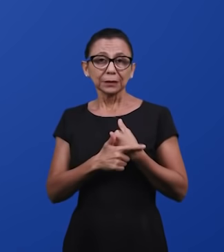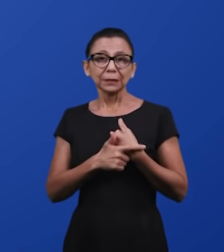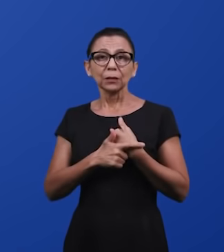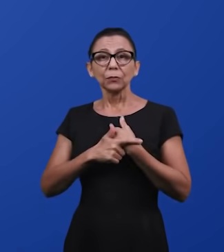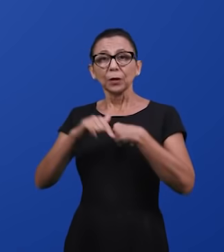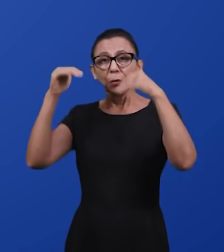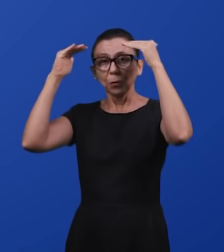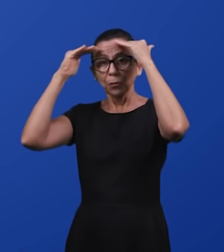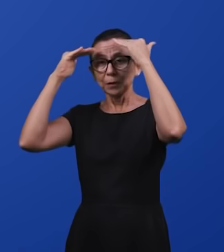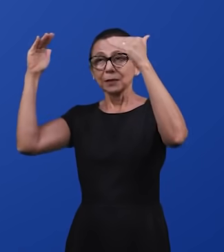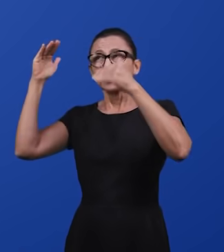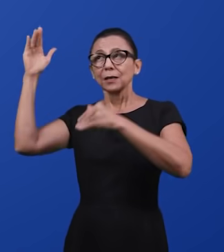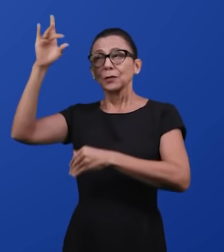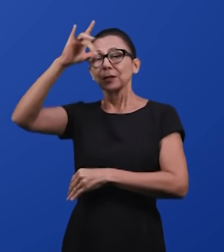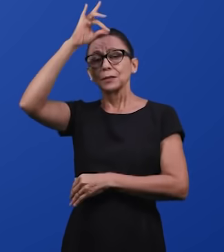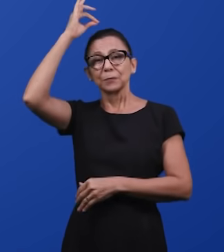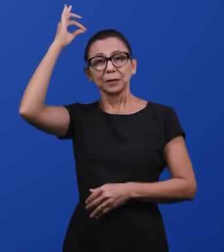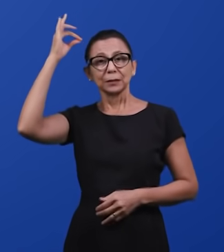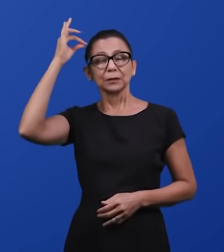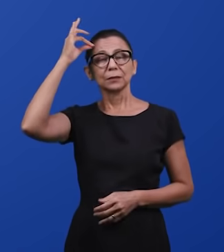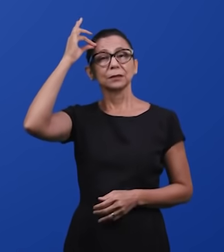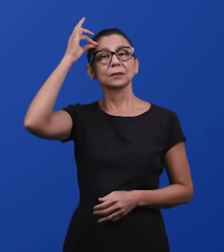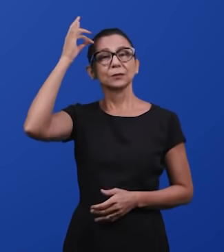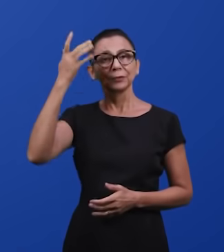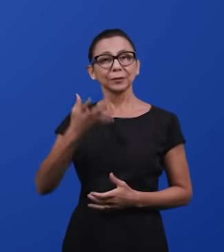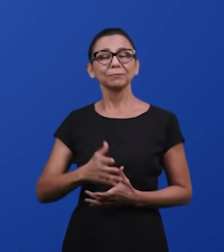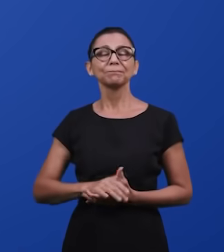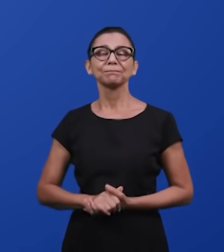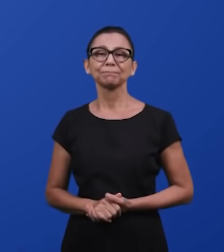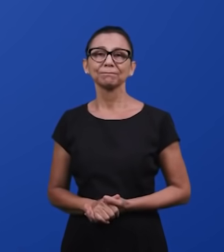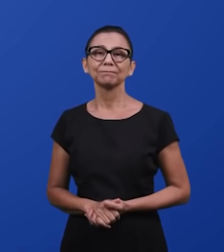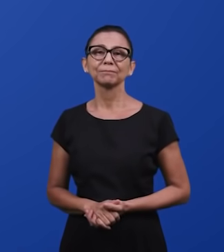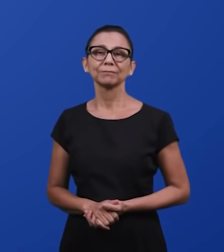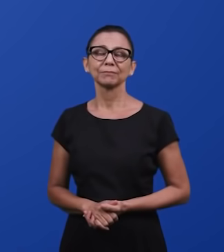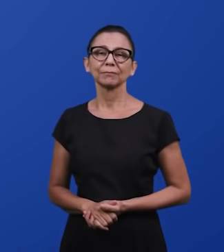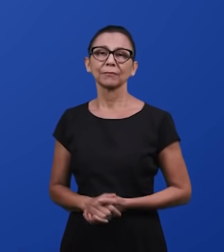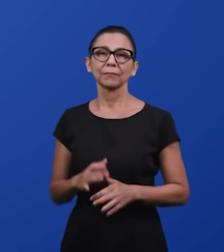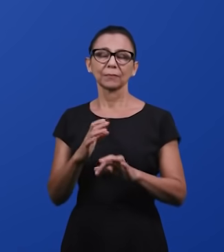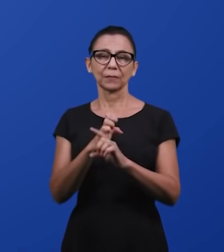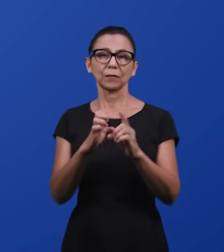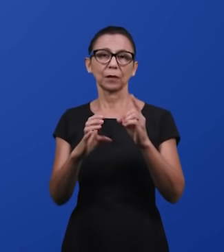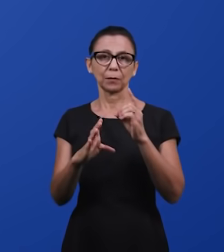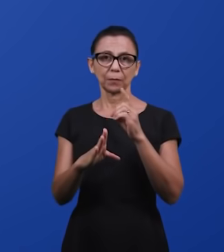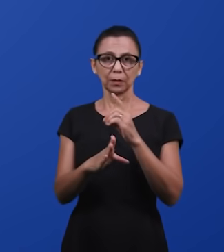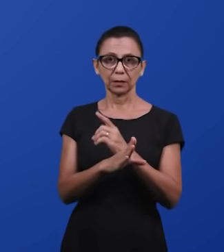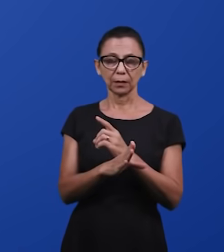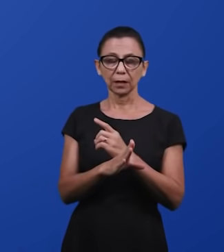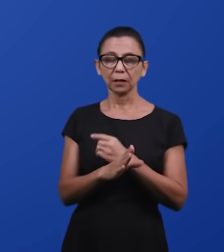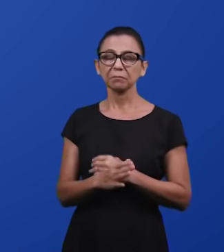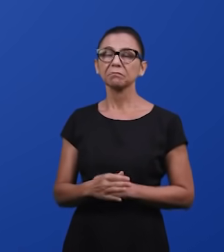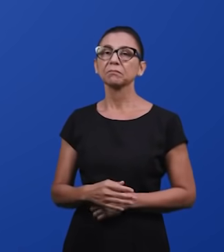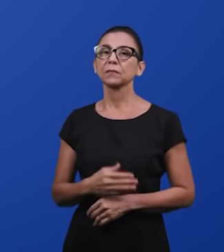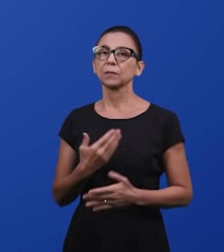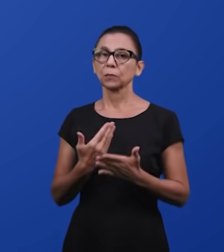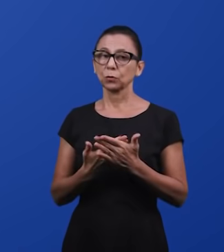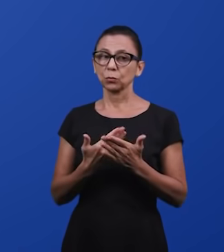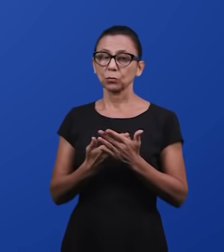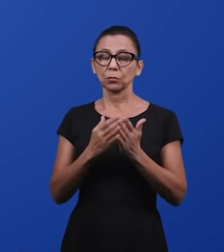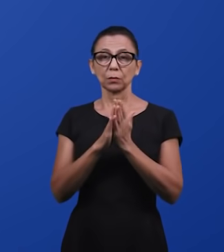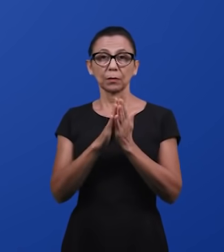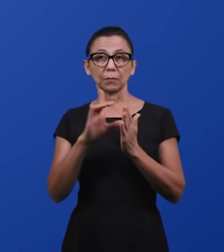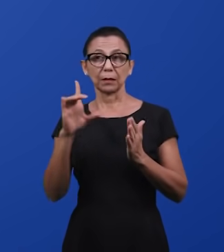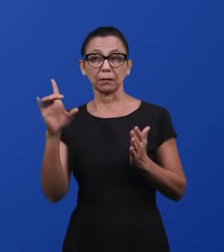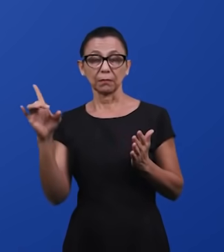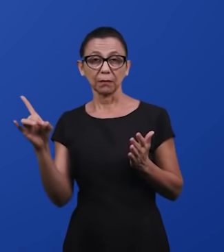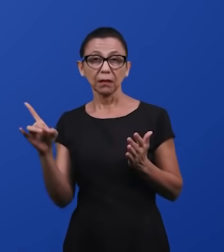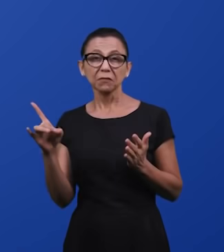que é a vontade do Espírito Santo para a vida da igreja no momento que estamos vivendo. Então, a EBD nas nossas vidas, né, o estudo da